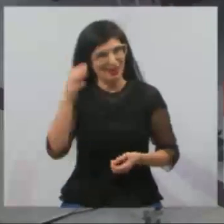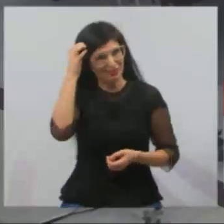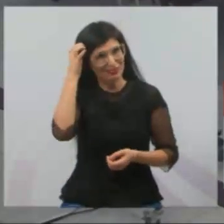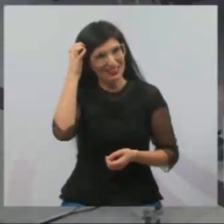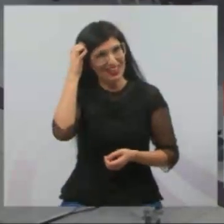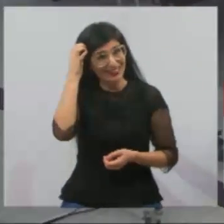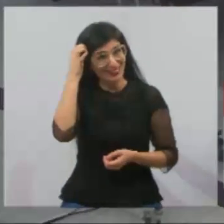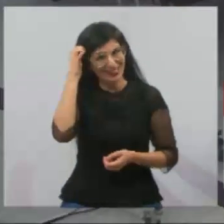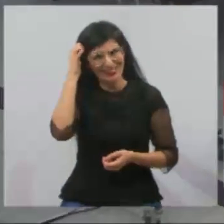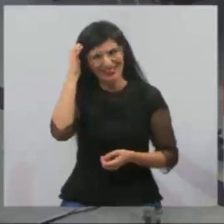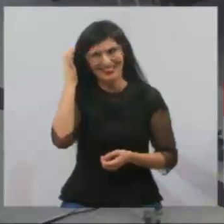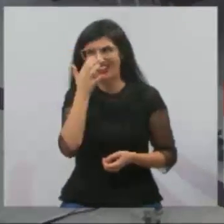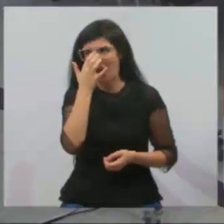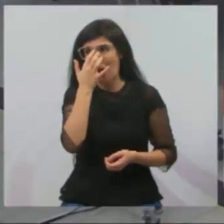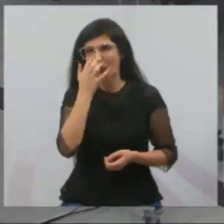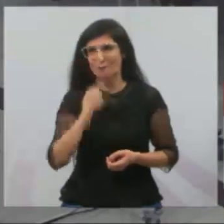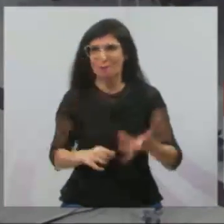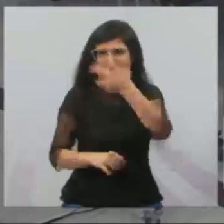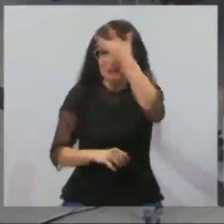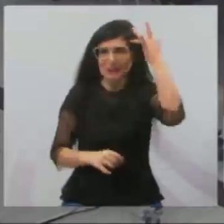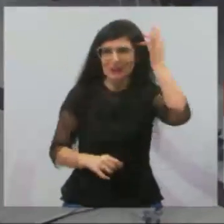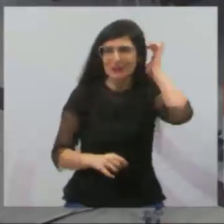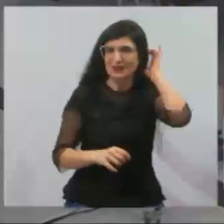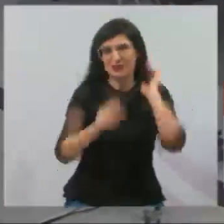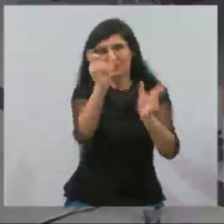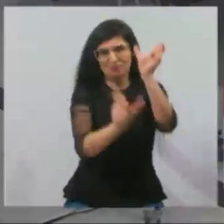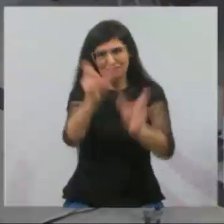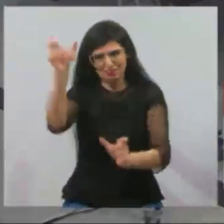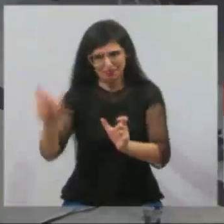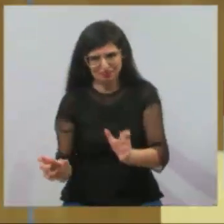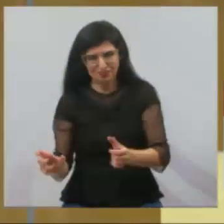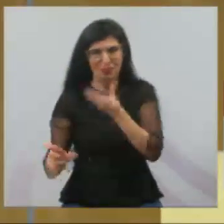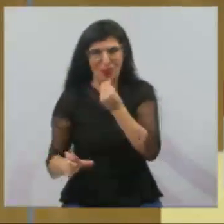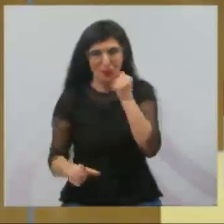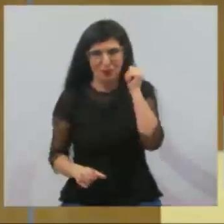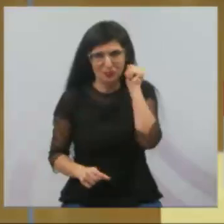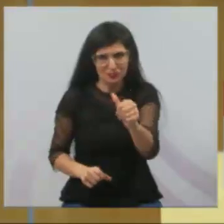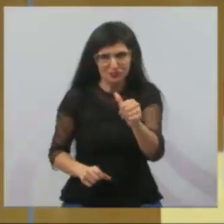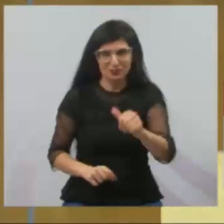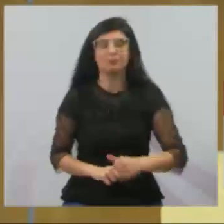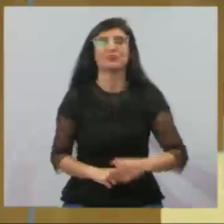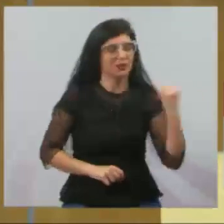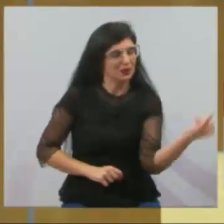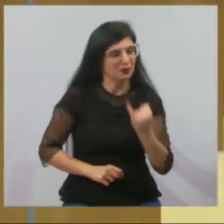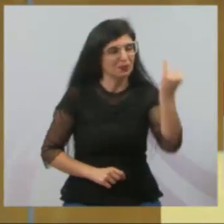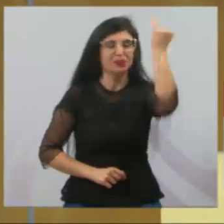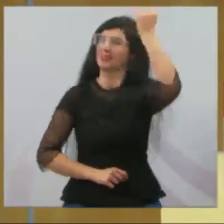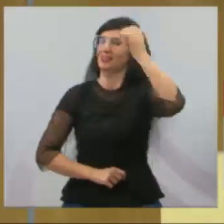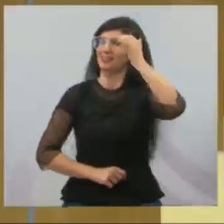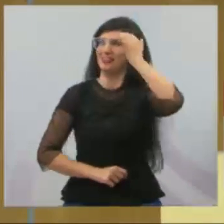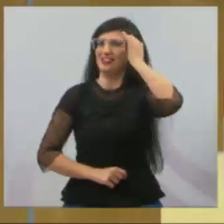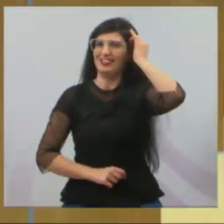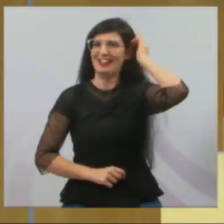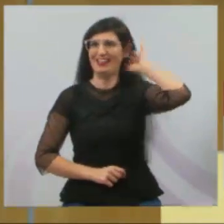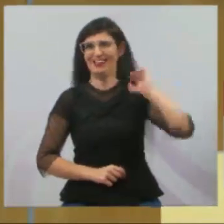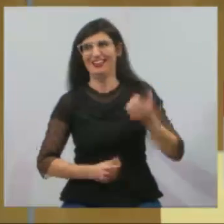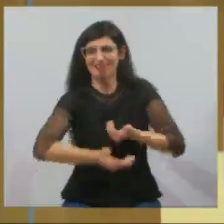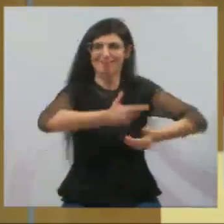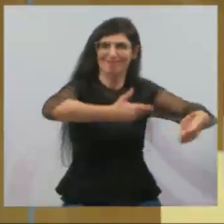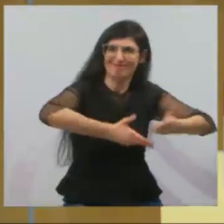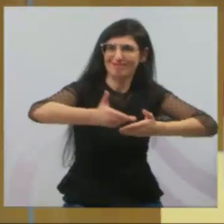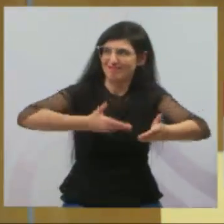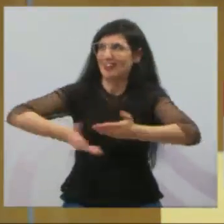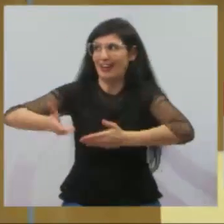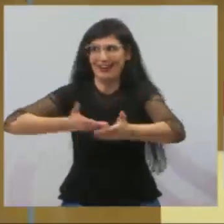Senhoras e senhores, acho muito importante hoje essa discussão para que a gente possa,